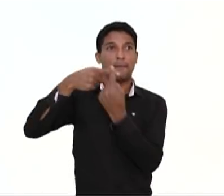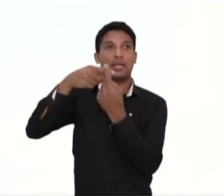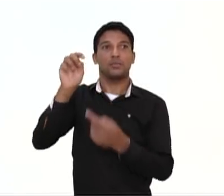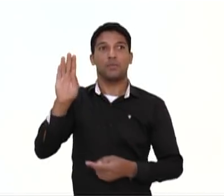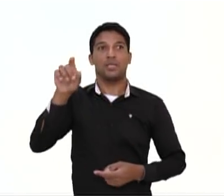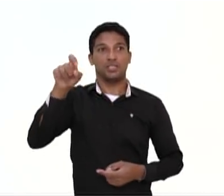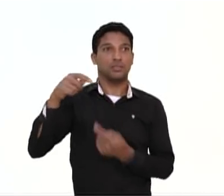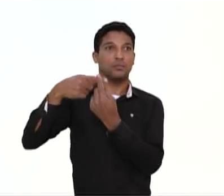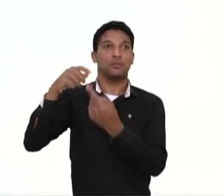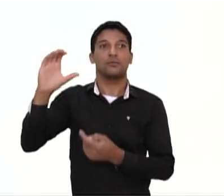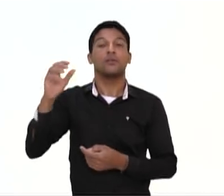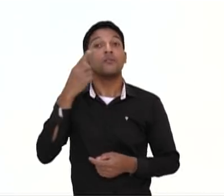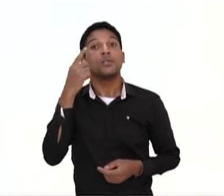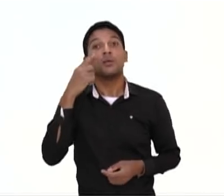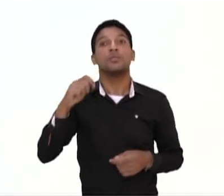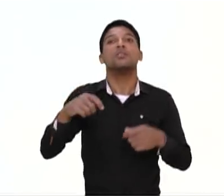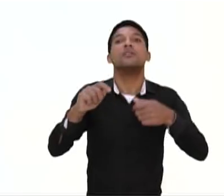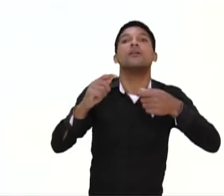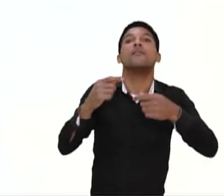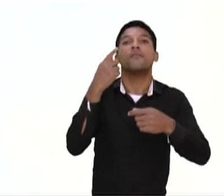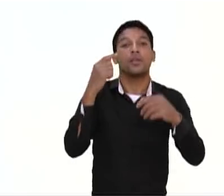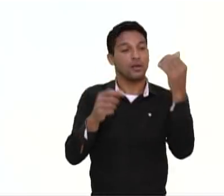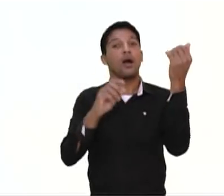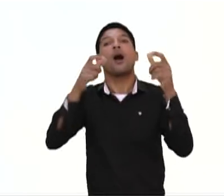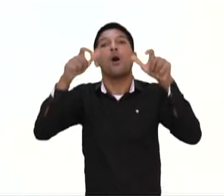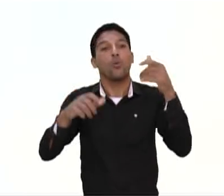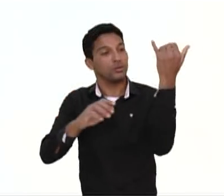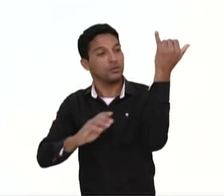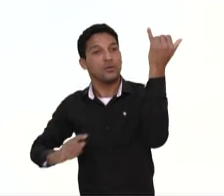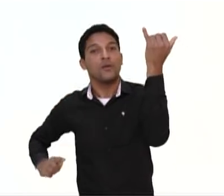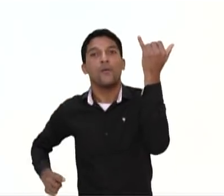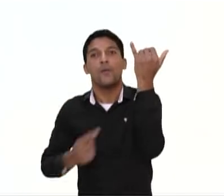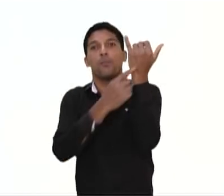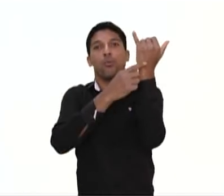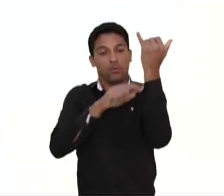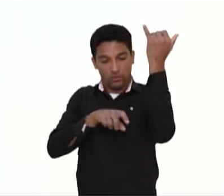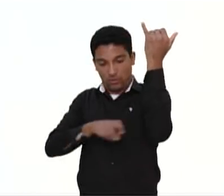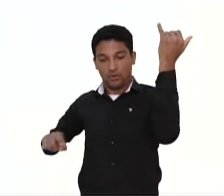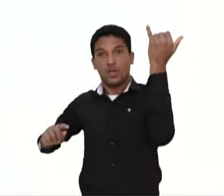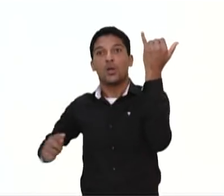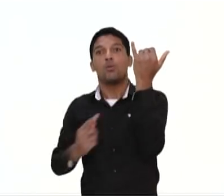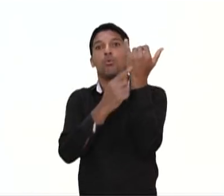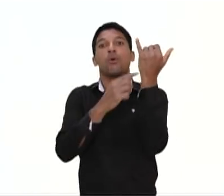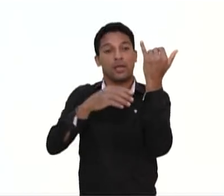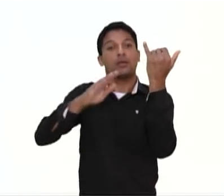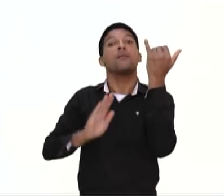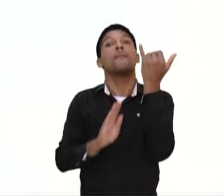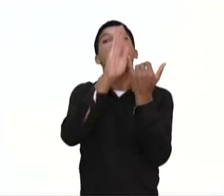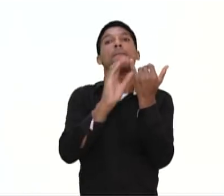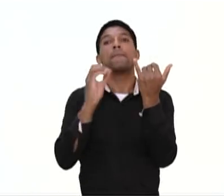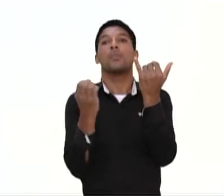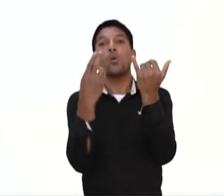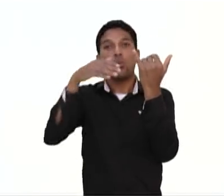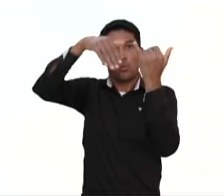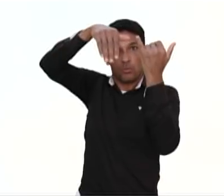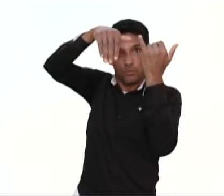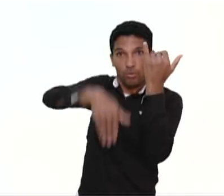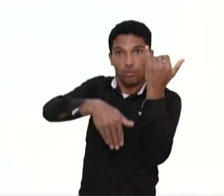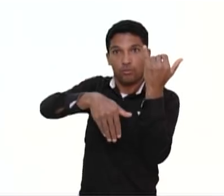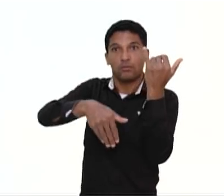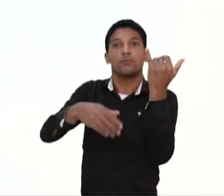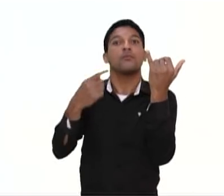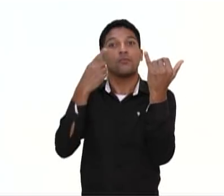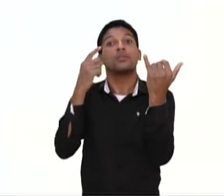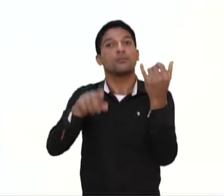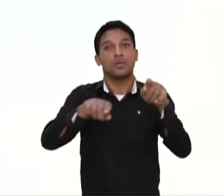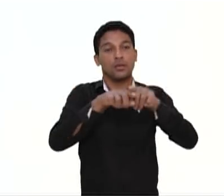baixo, e mais o ponto de intersecção com o eixo y, se é na região crescente ou decrescente, certo? Então,